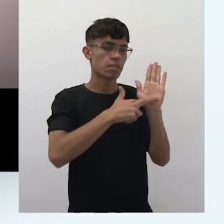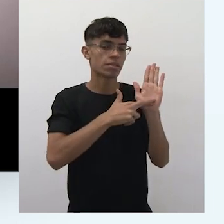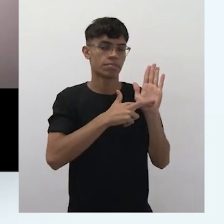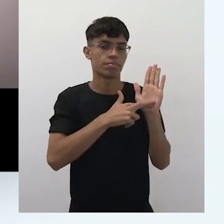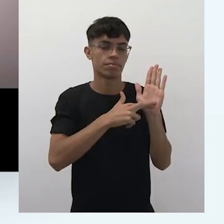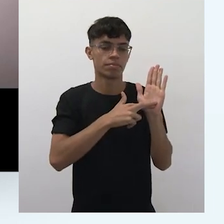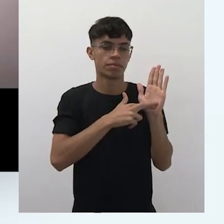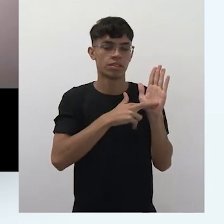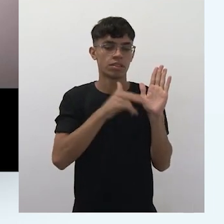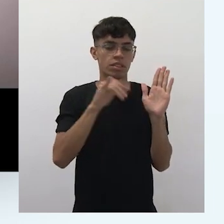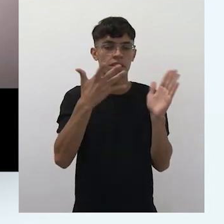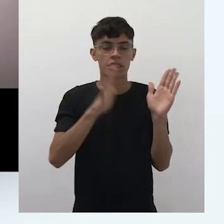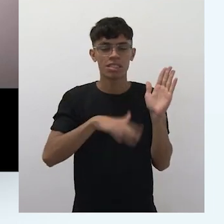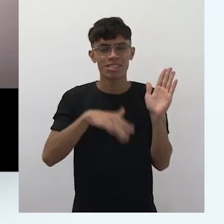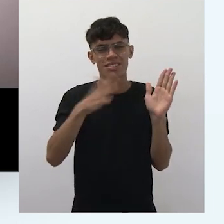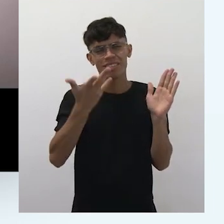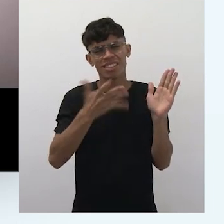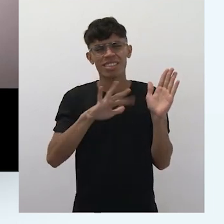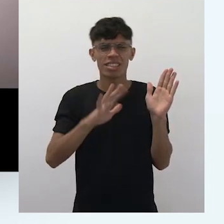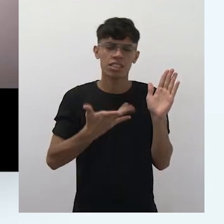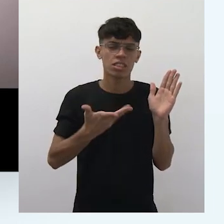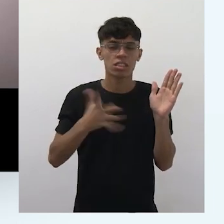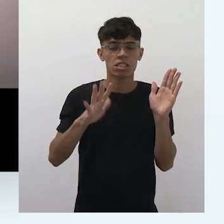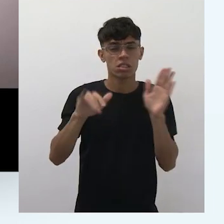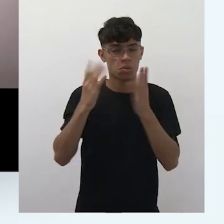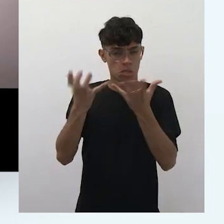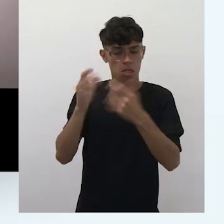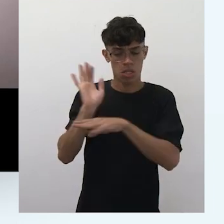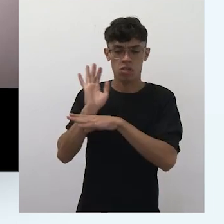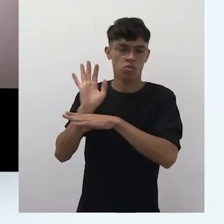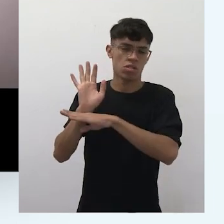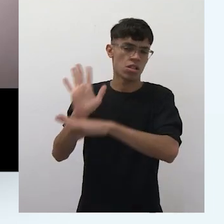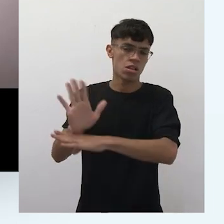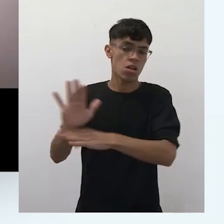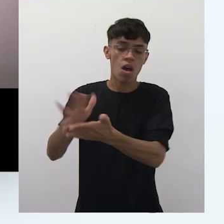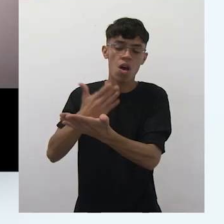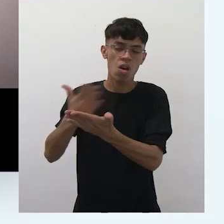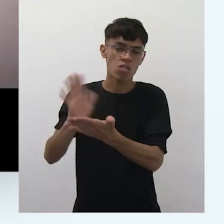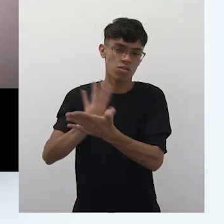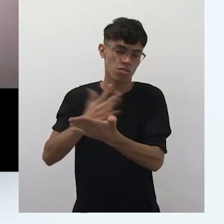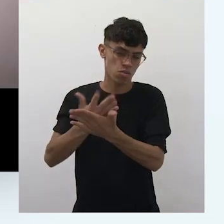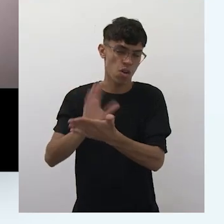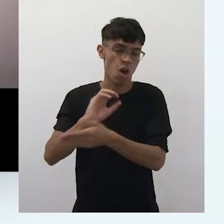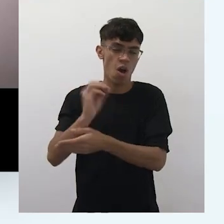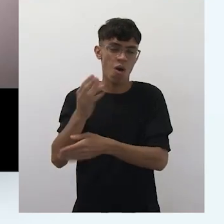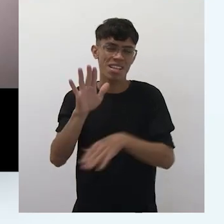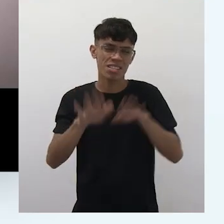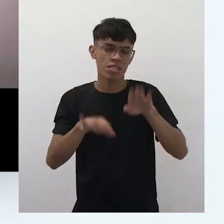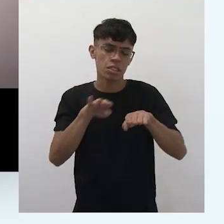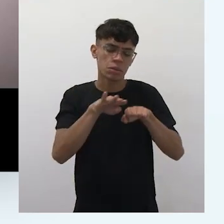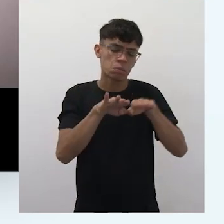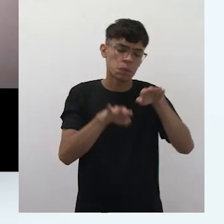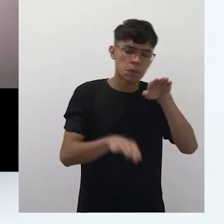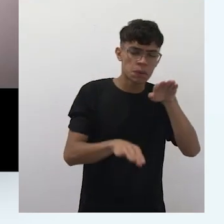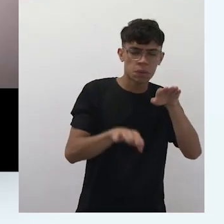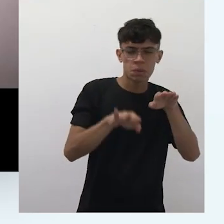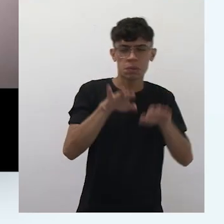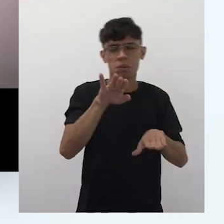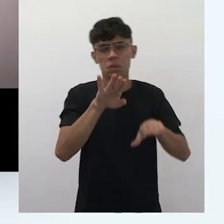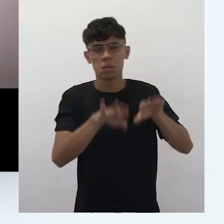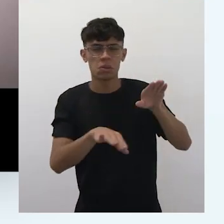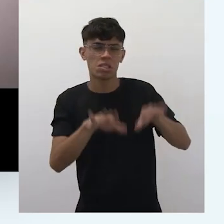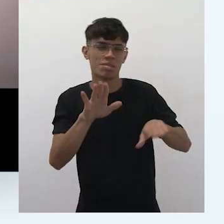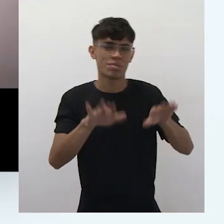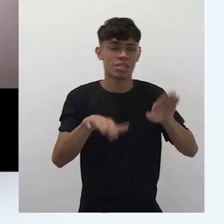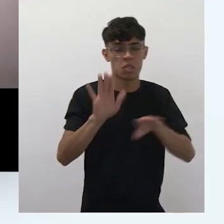muitas vezes visam ajudar alguns e acabam favorecendo ou desfavorecendo, dependendo do olhar, alguns